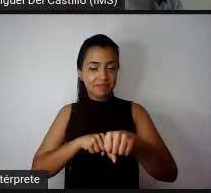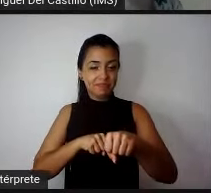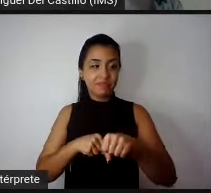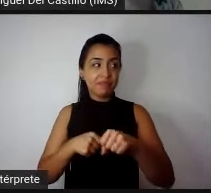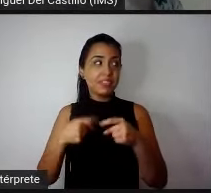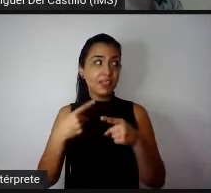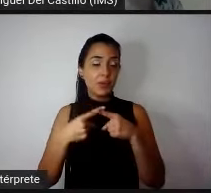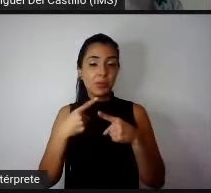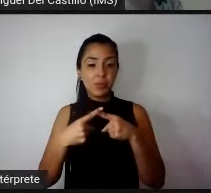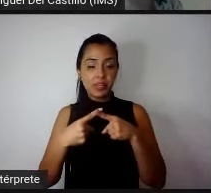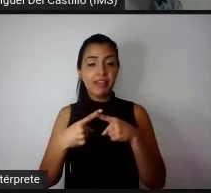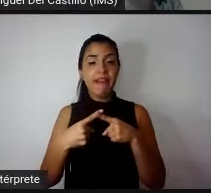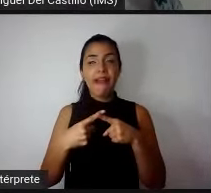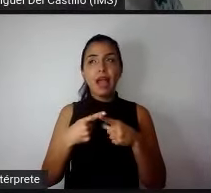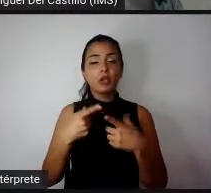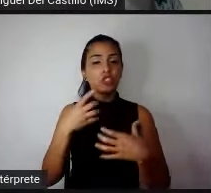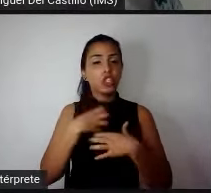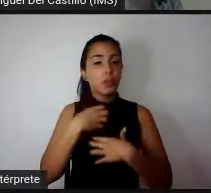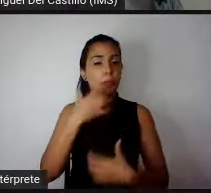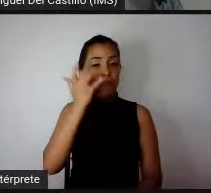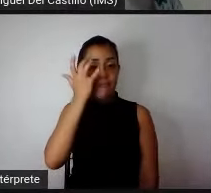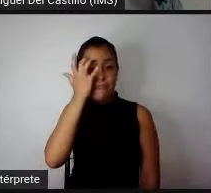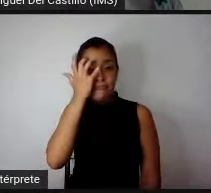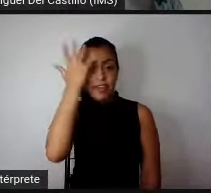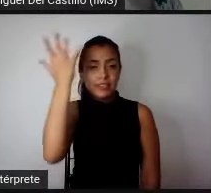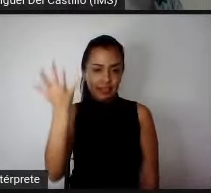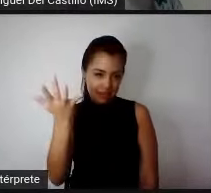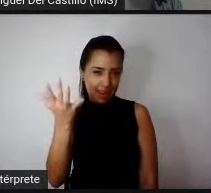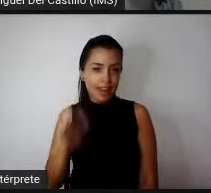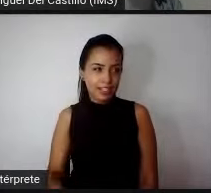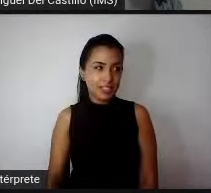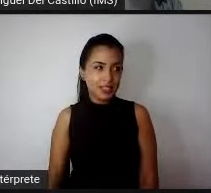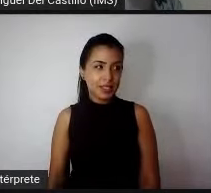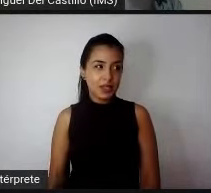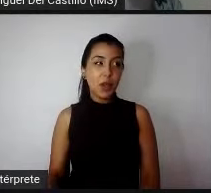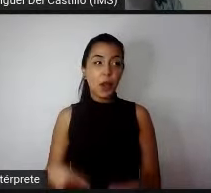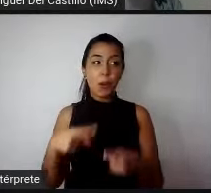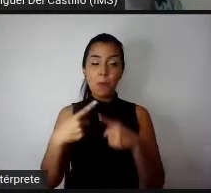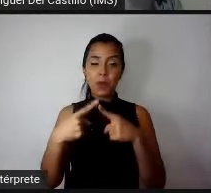dessa facilidade da palavra. Porque naquela época,